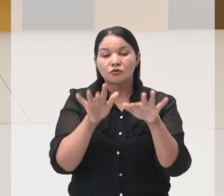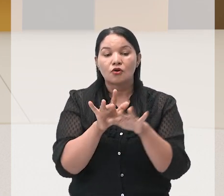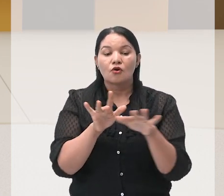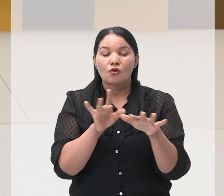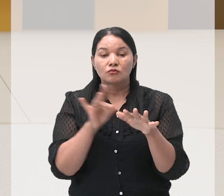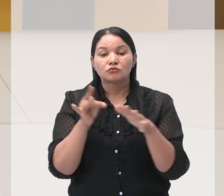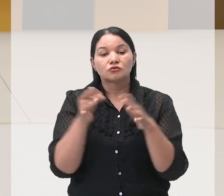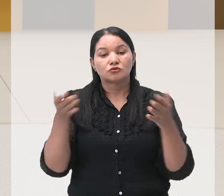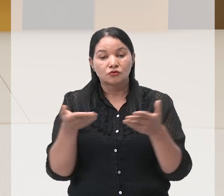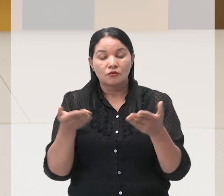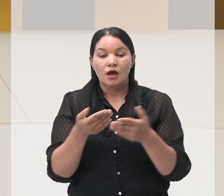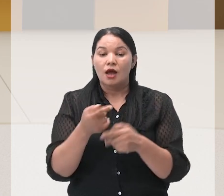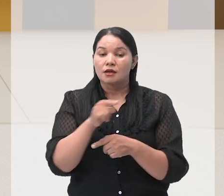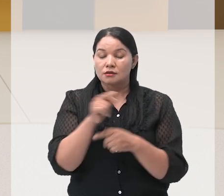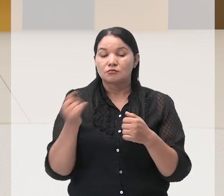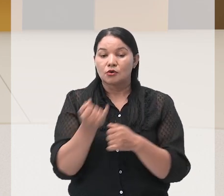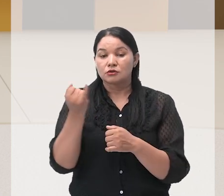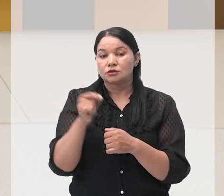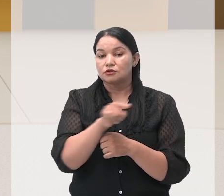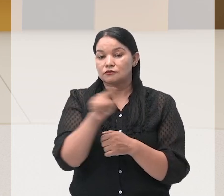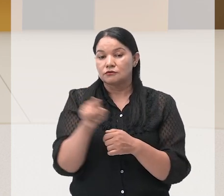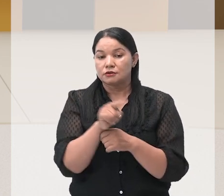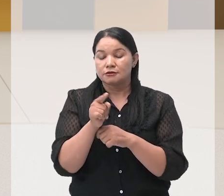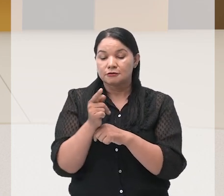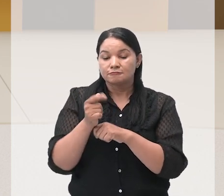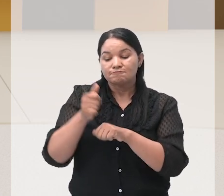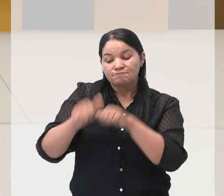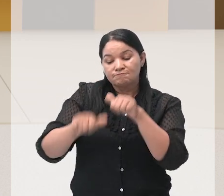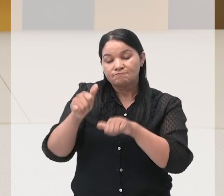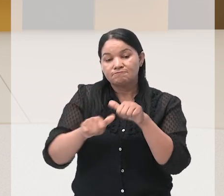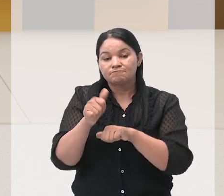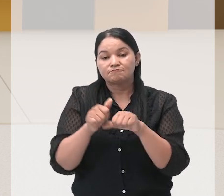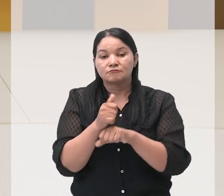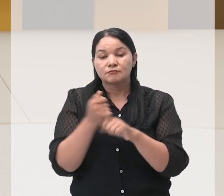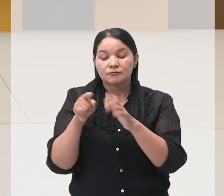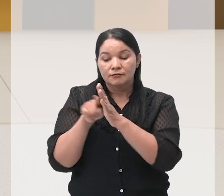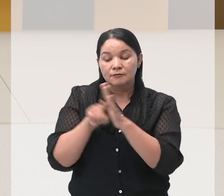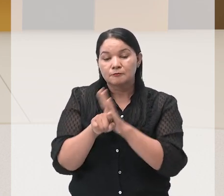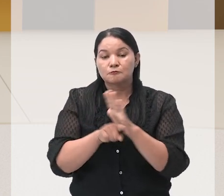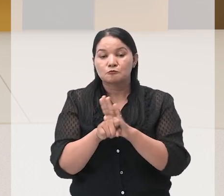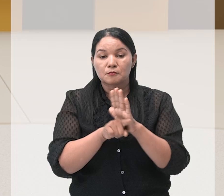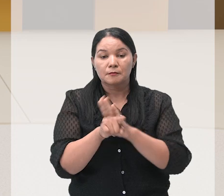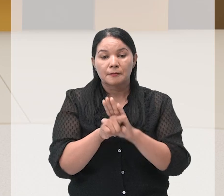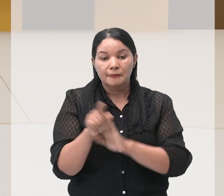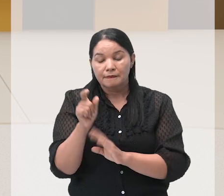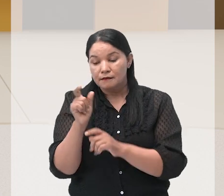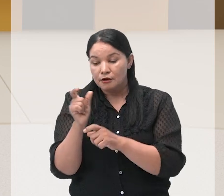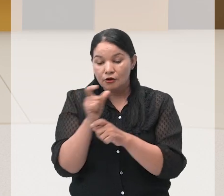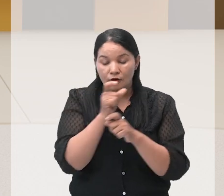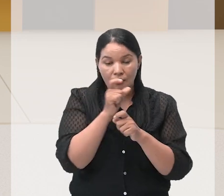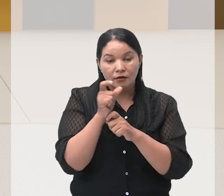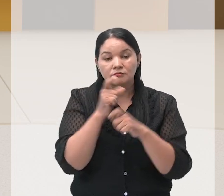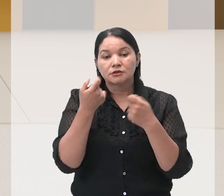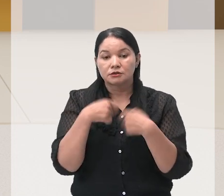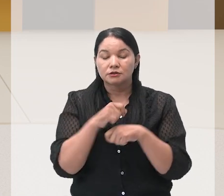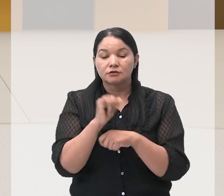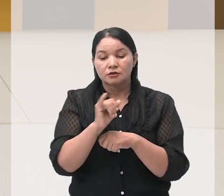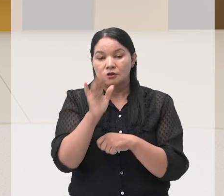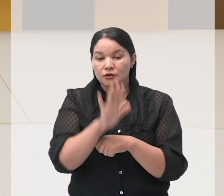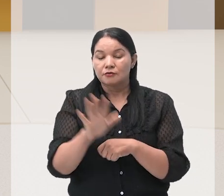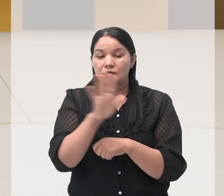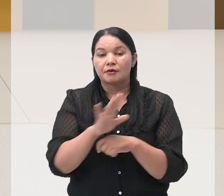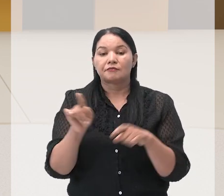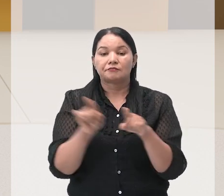a imagem. Vamos para outra dica. Cheque a data da publicação.